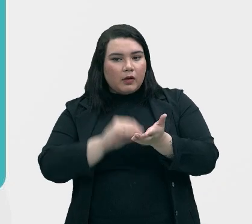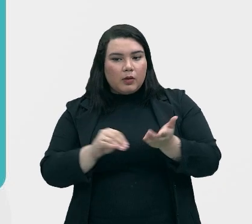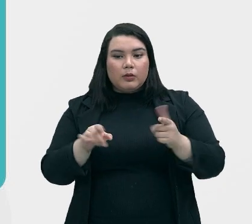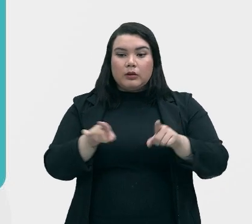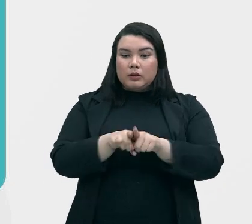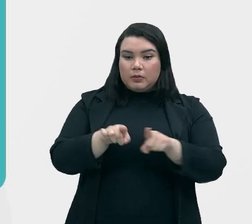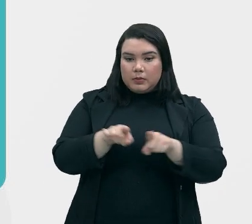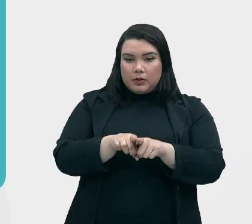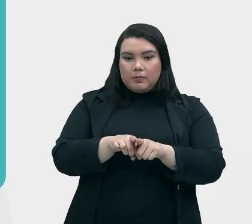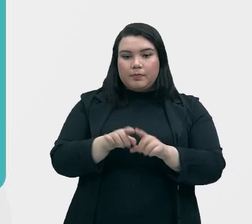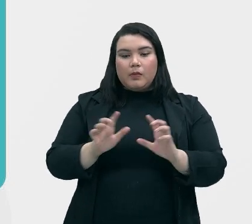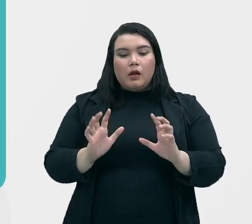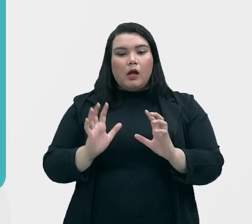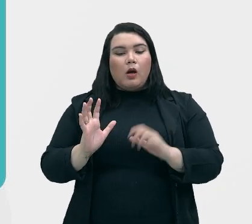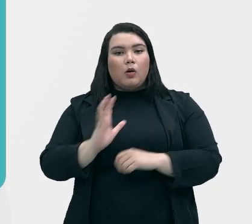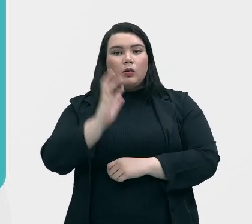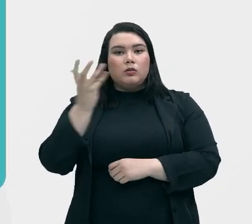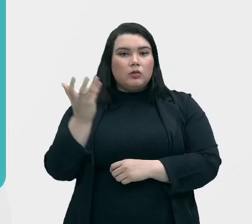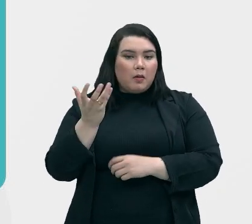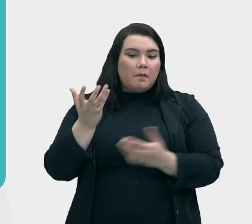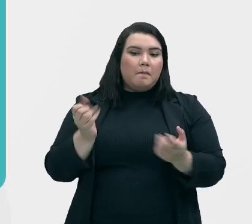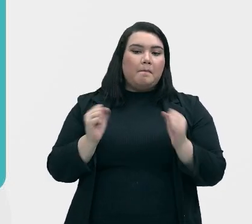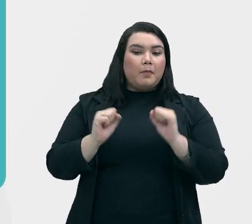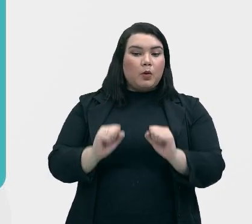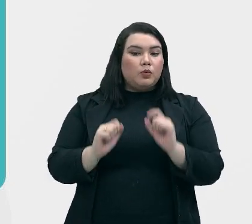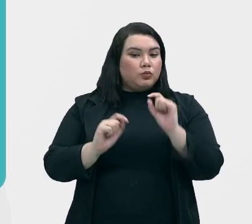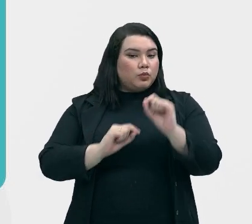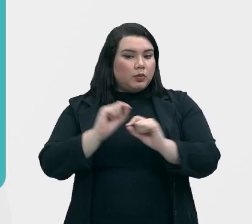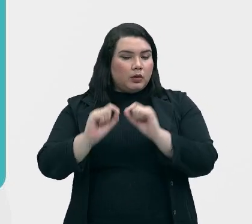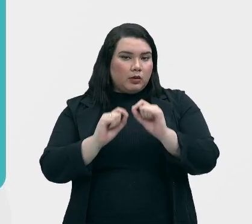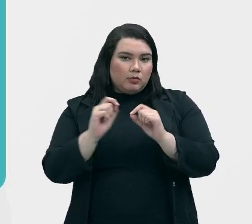E efeitos que podem até ser mentais, né?